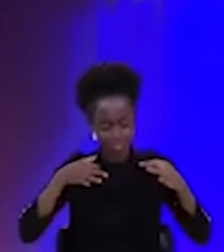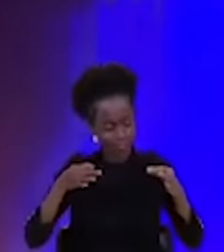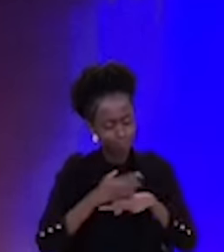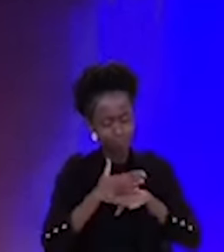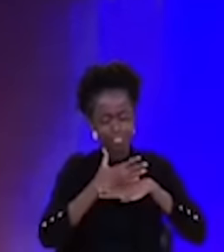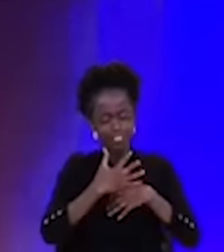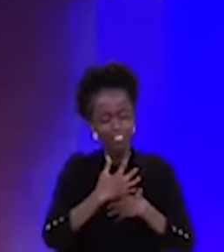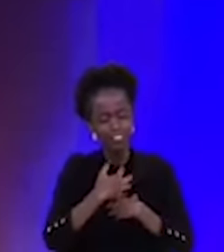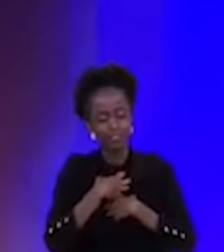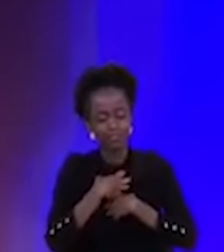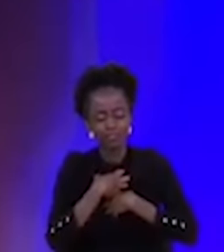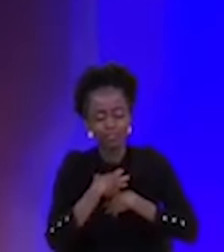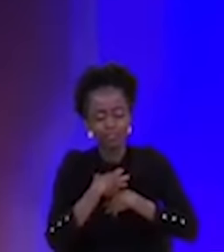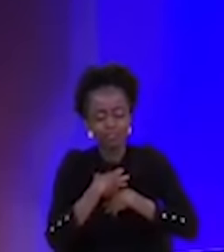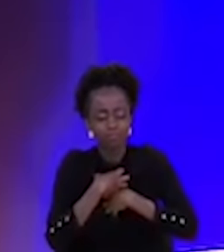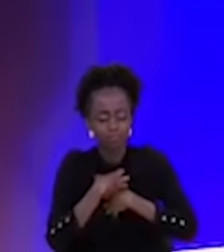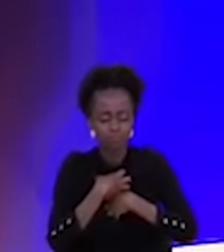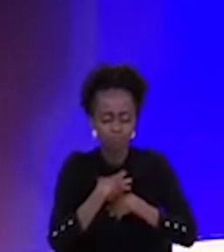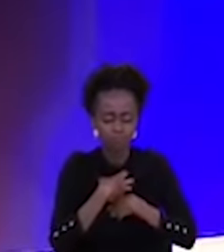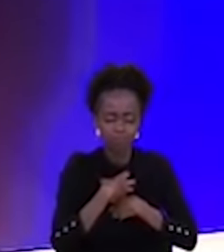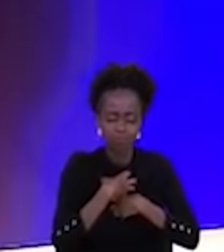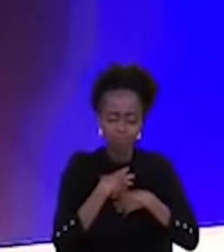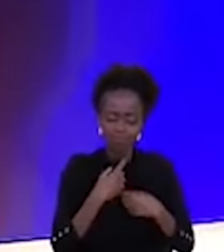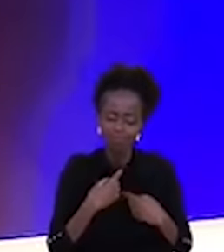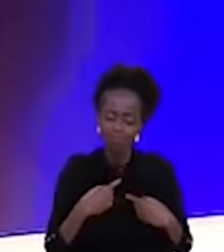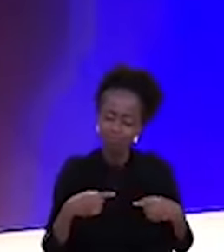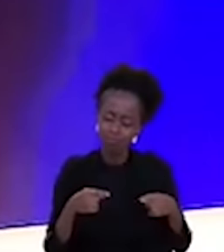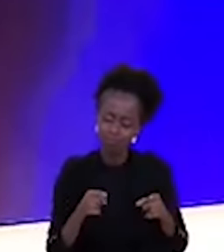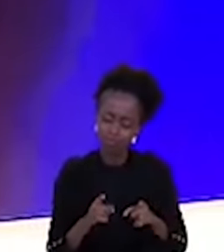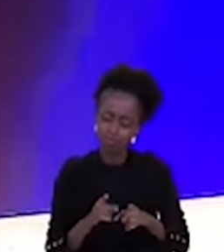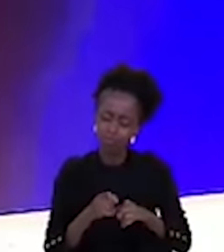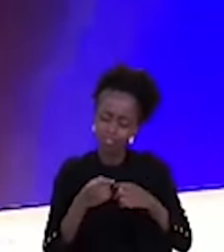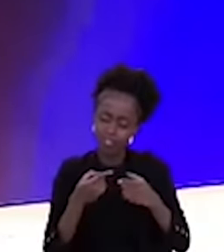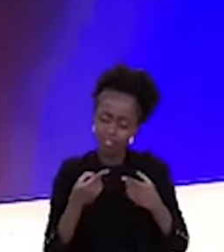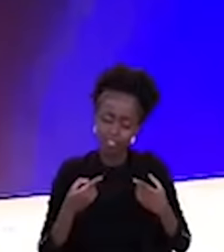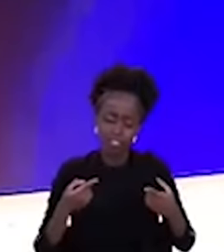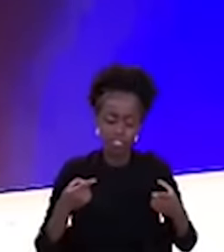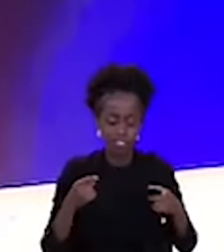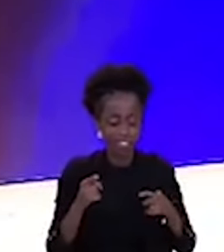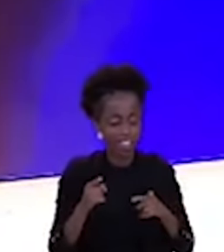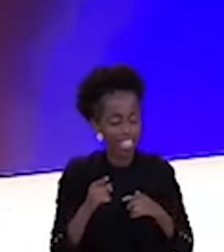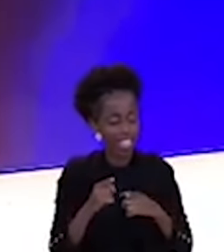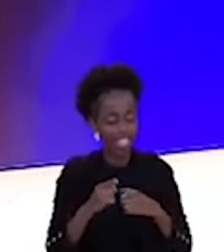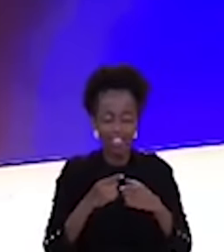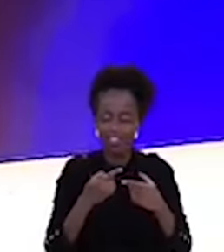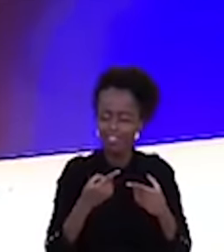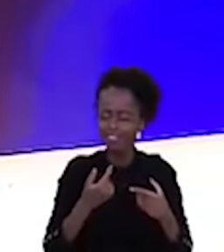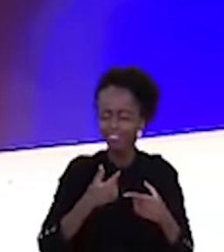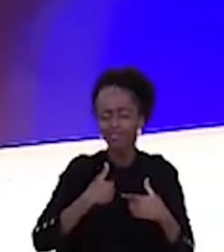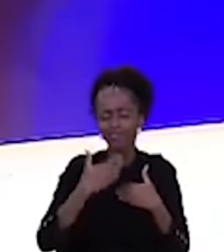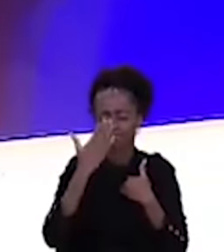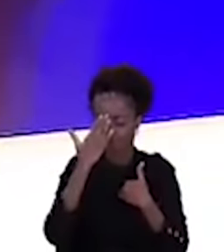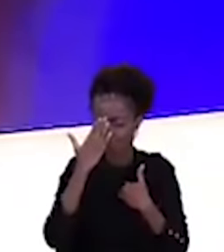encontrei, e sede nunca mais senti. Fale com Ele.